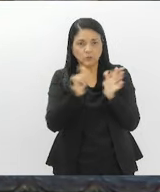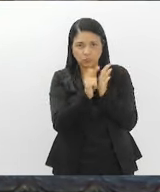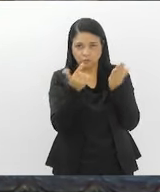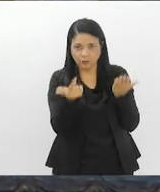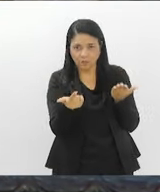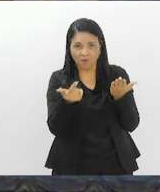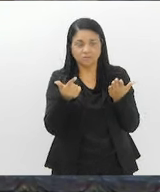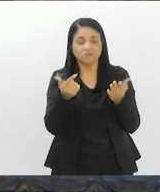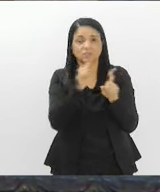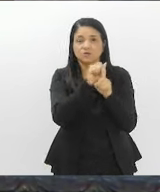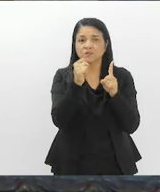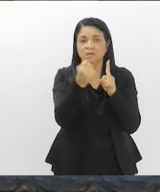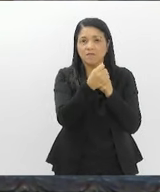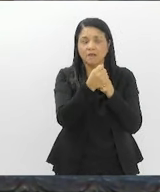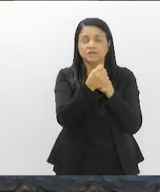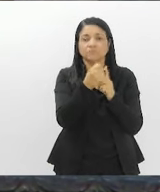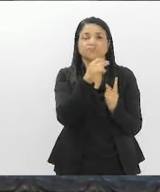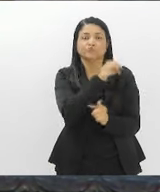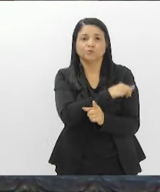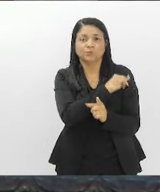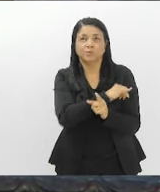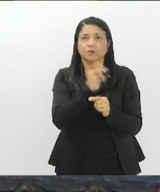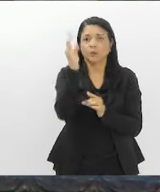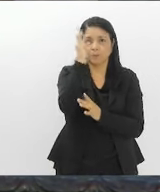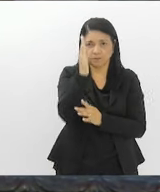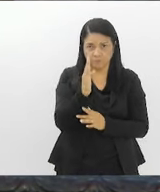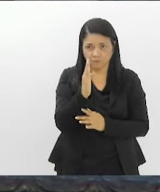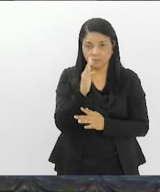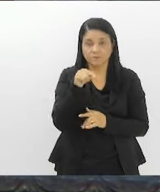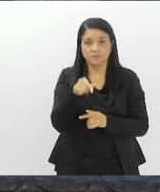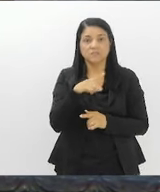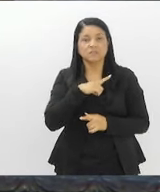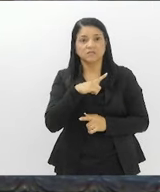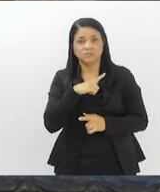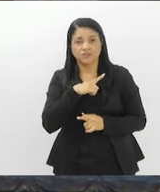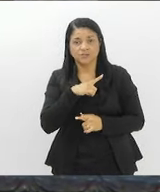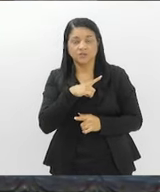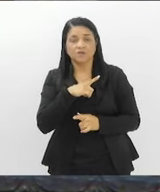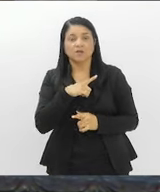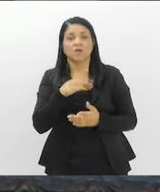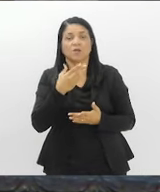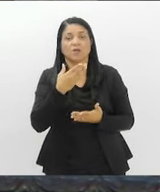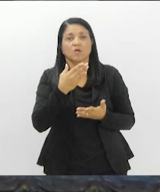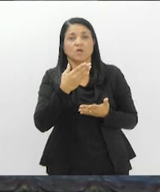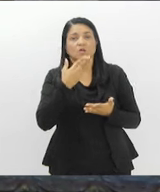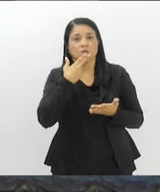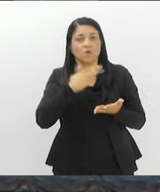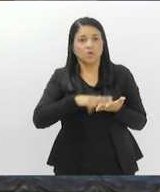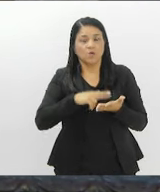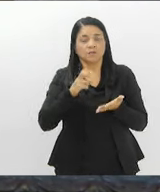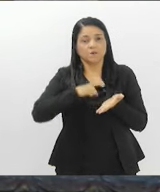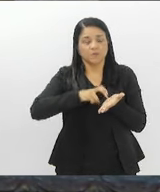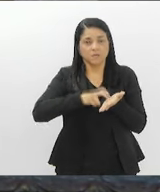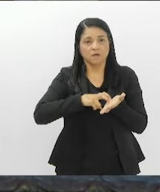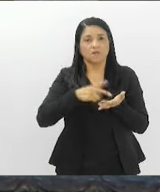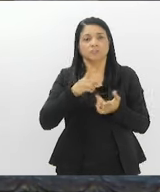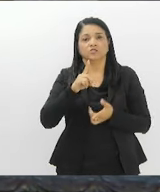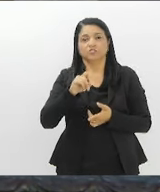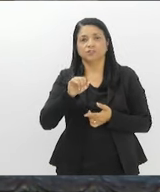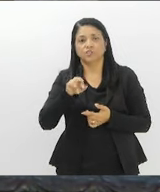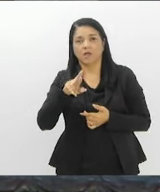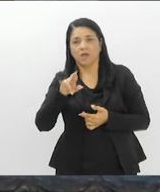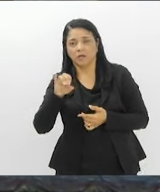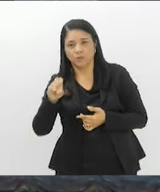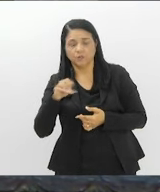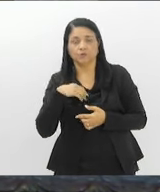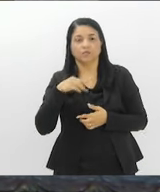só no Rio de Janeiro, como no Brasil todo, né? Então você tinha aqui Correio da Manhã, tinha Diário de Notícias, tinha O Jornal,